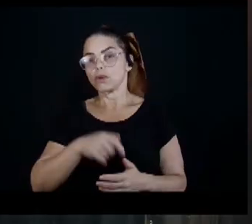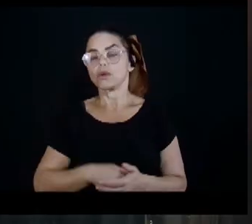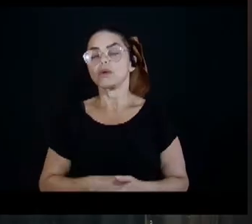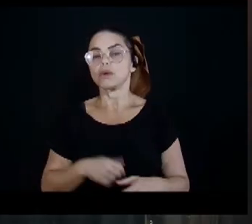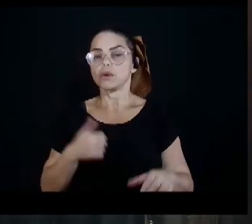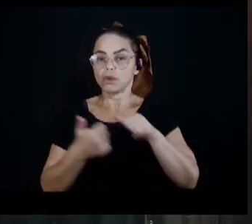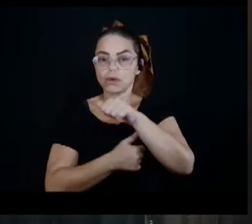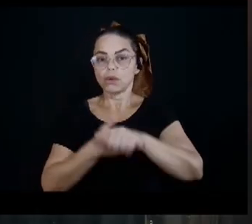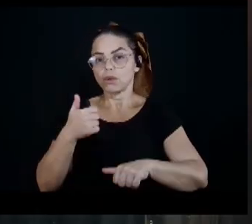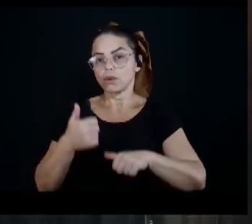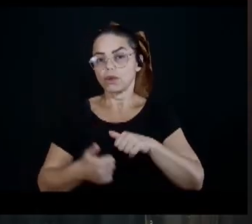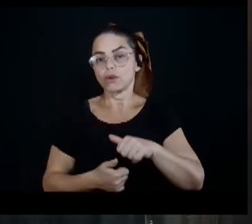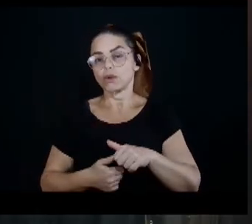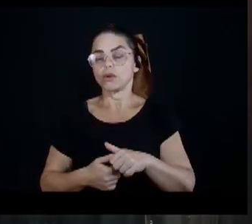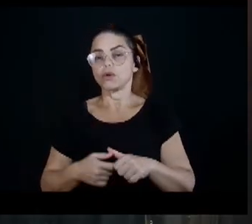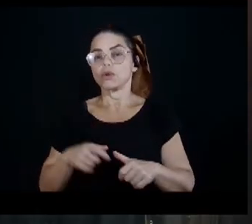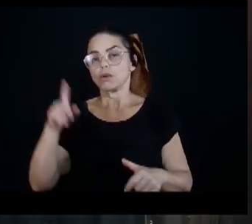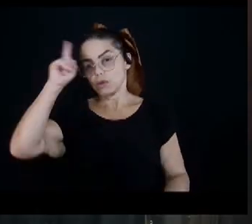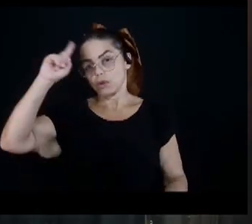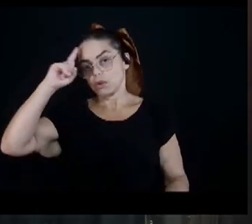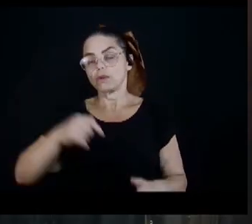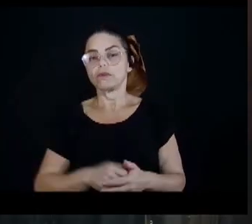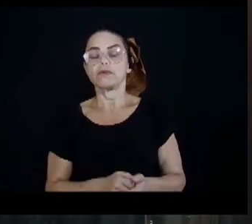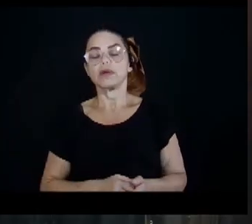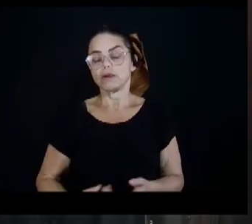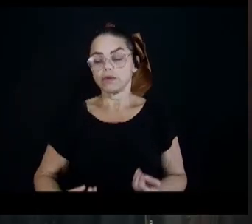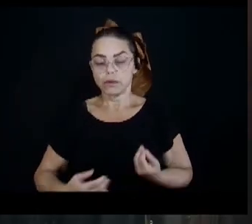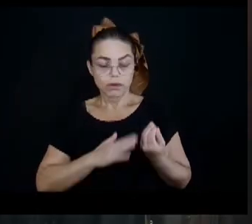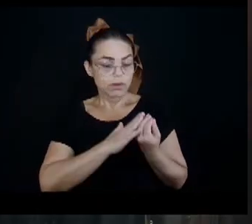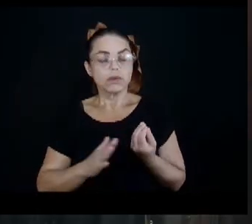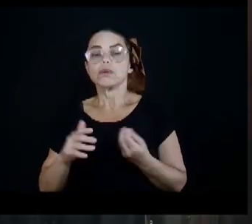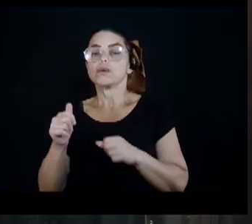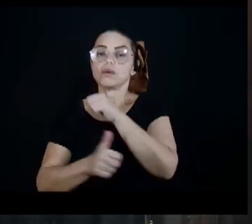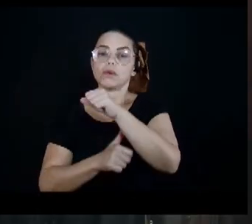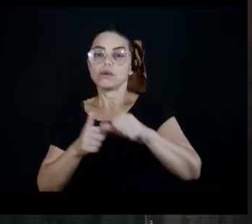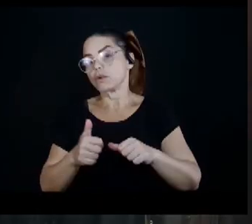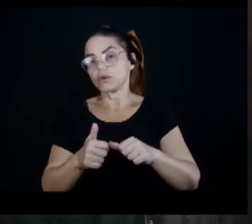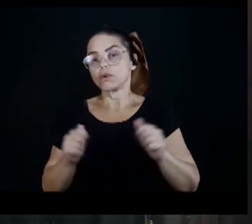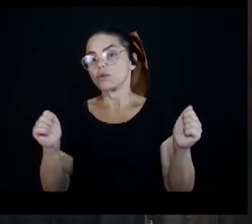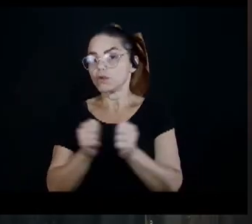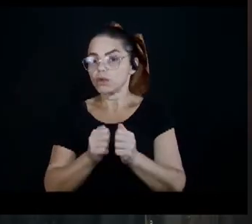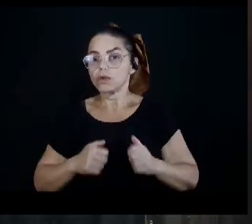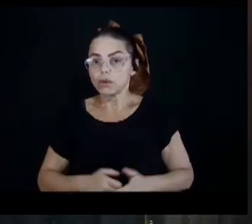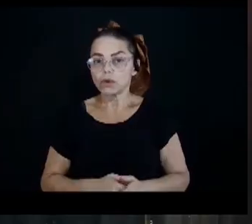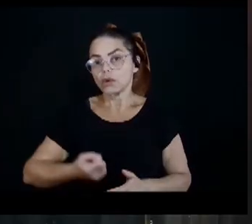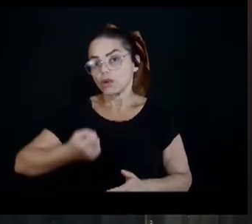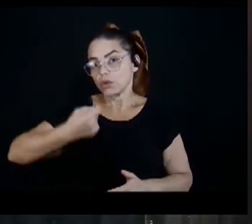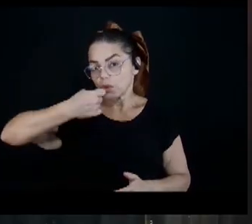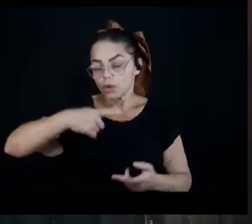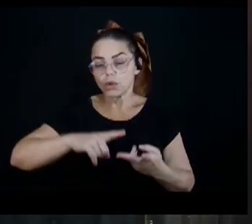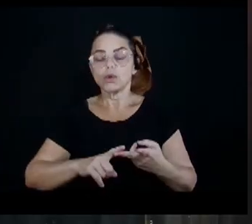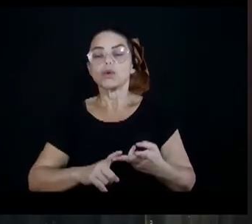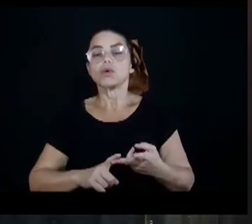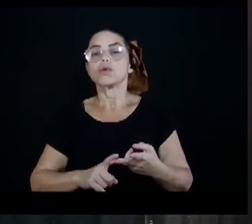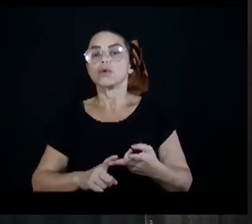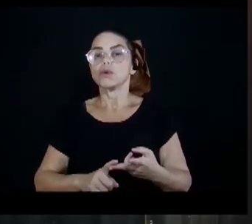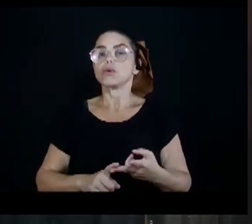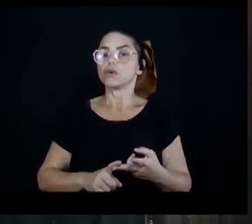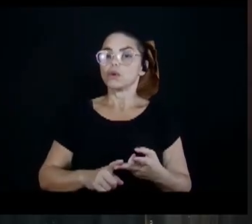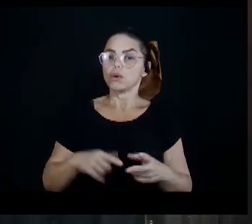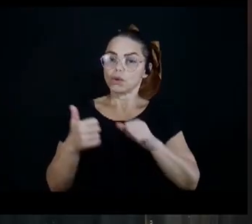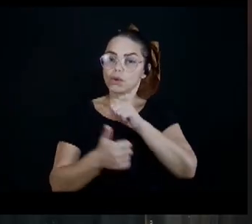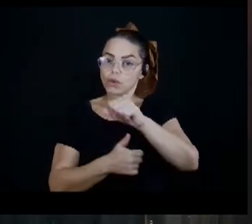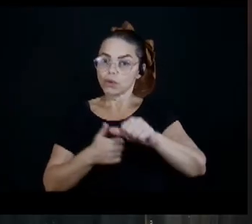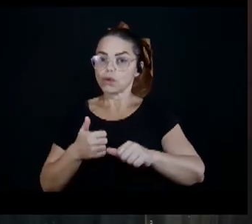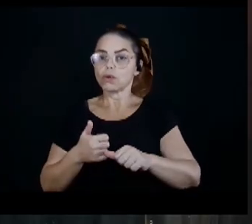rotina, mudar a sua vida, juntamente com esse medicamento, enquanto ele vai dando suporte,